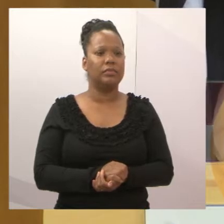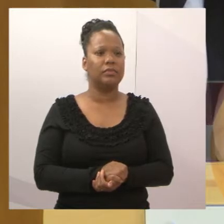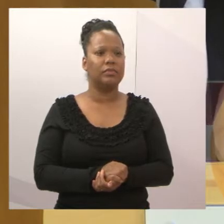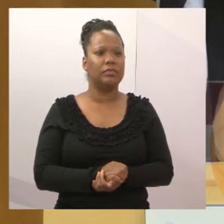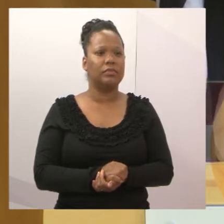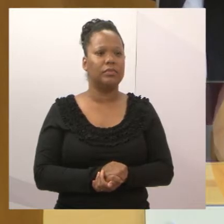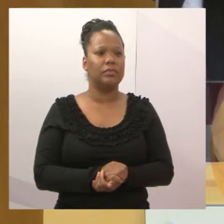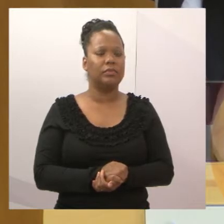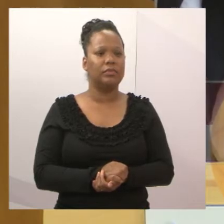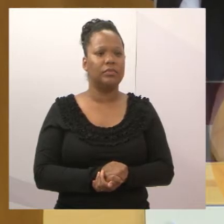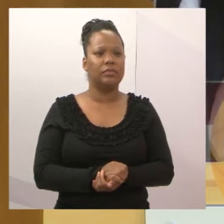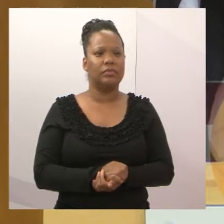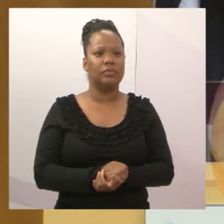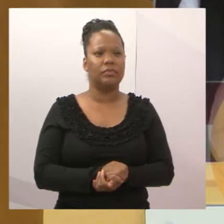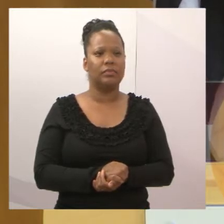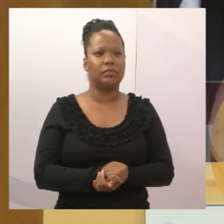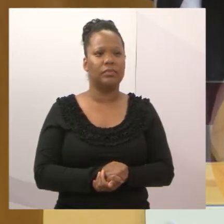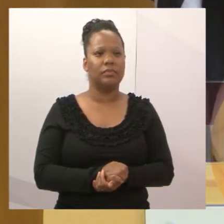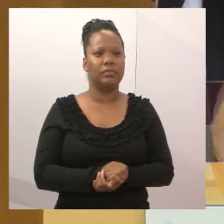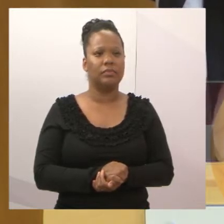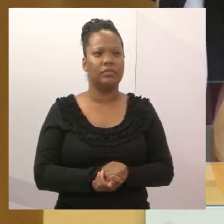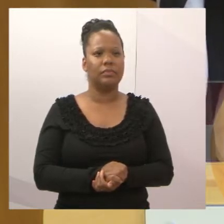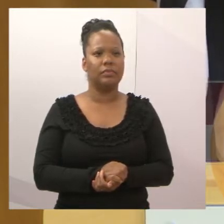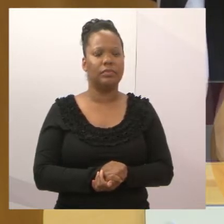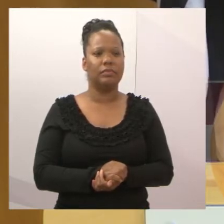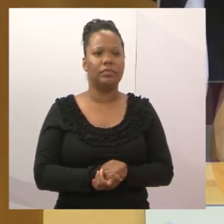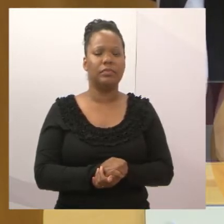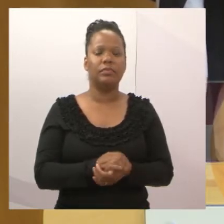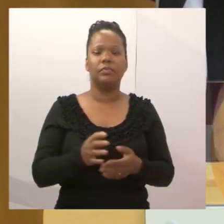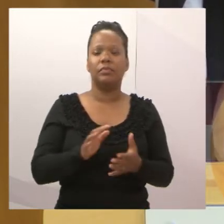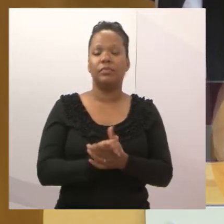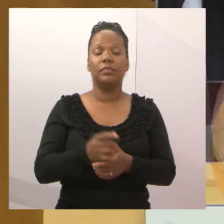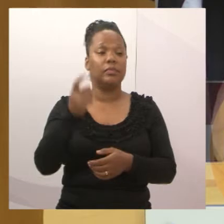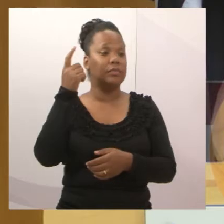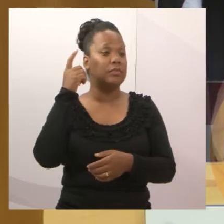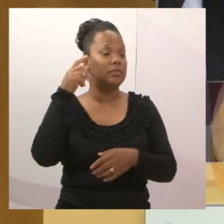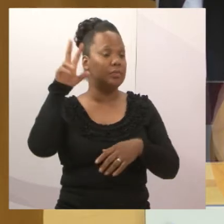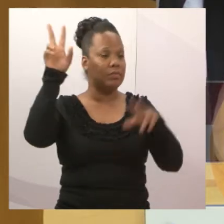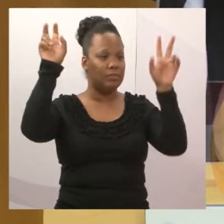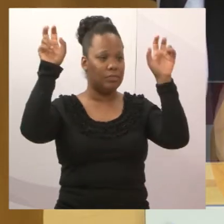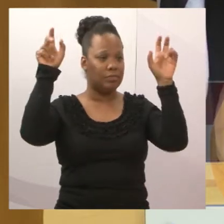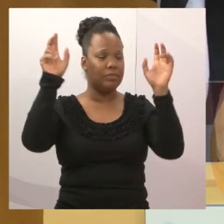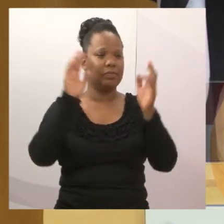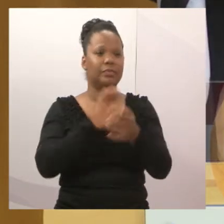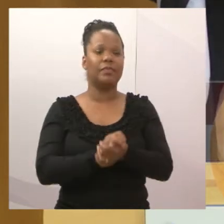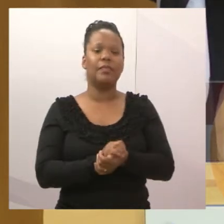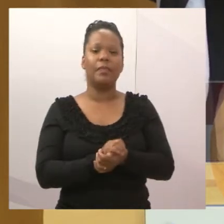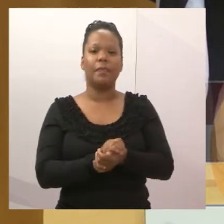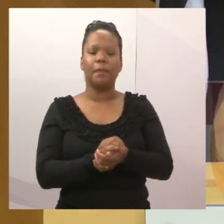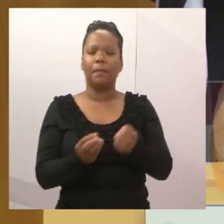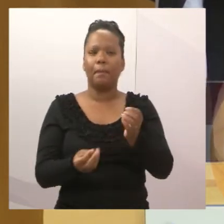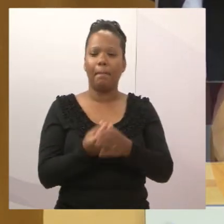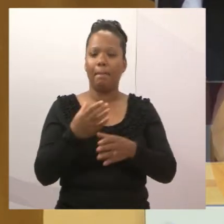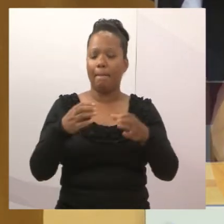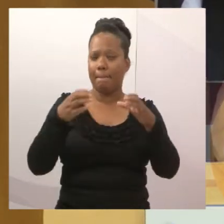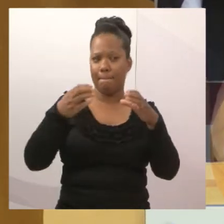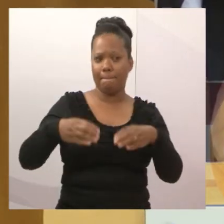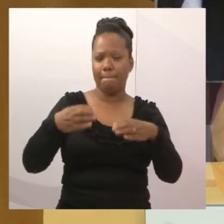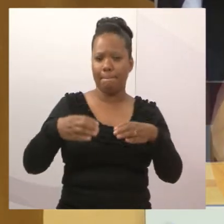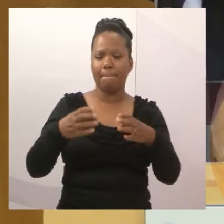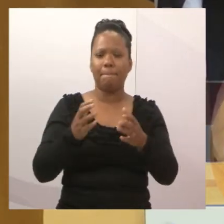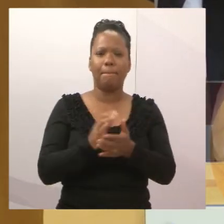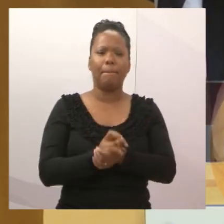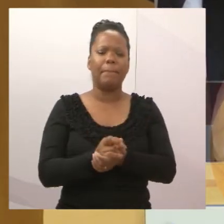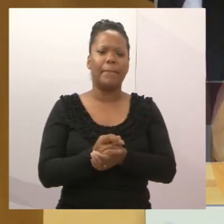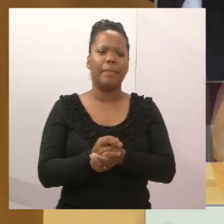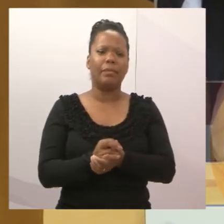respeito da implantação do Centro de Acolhimento Animal. Está na LOA, fiquei muito feliz, né, a respeito disso, porque,